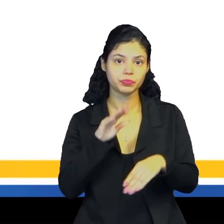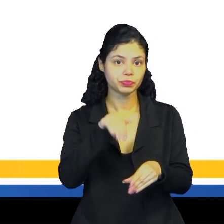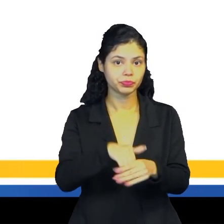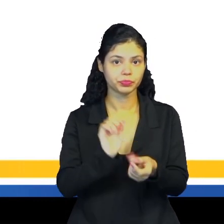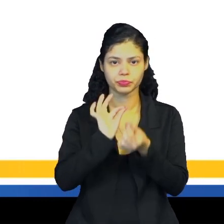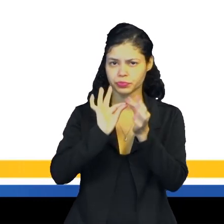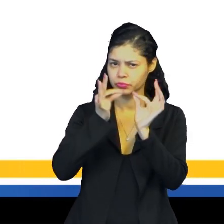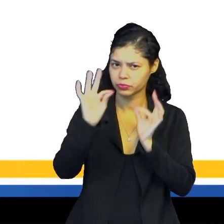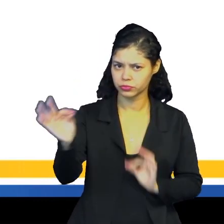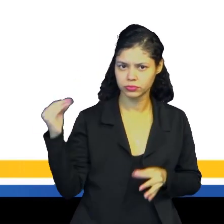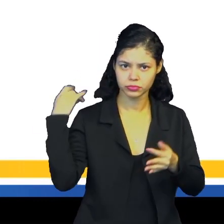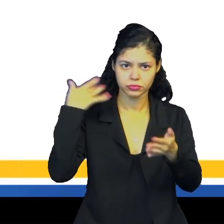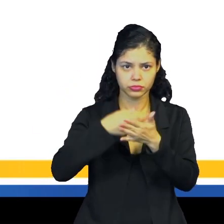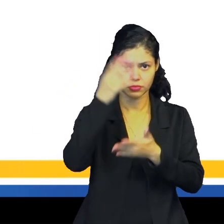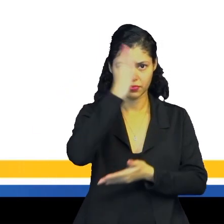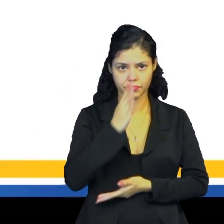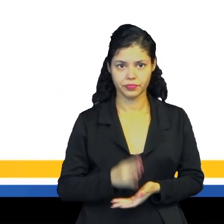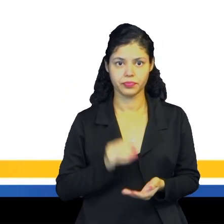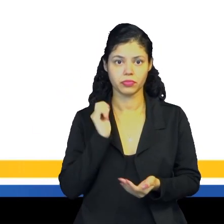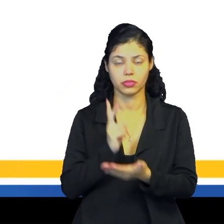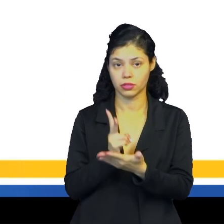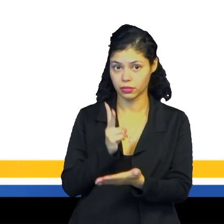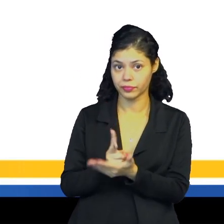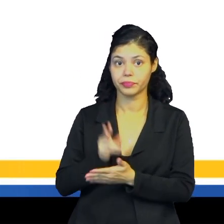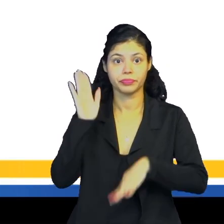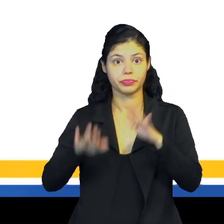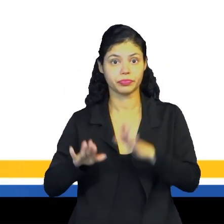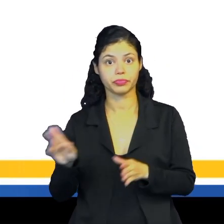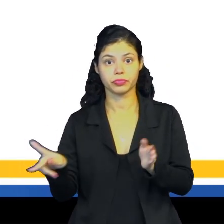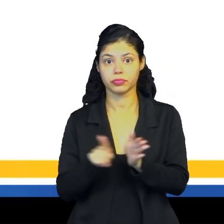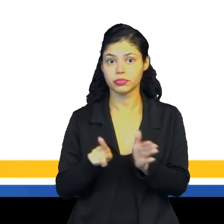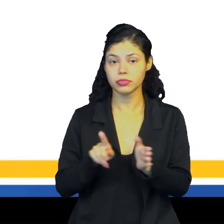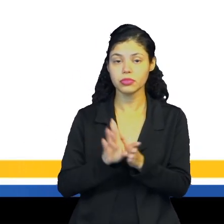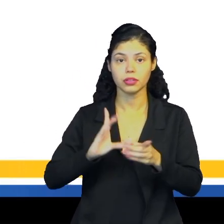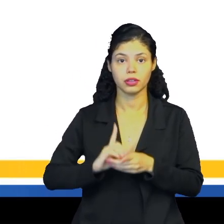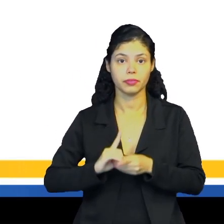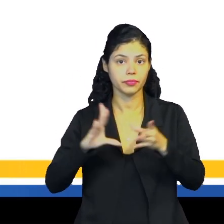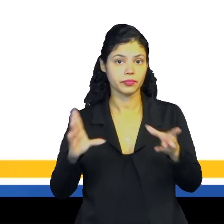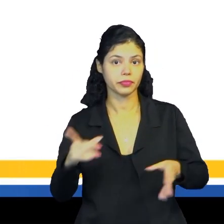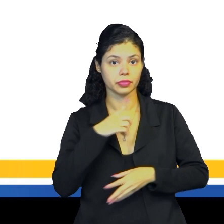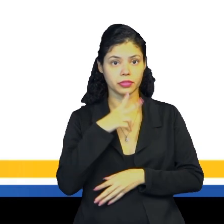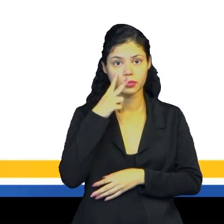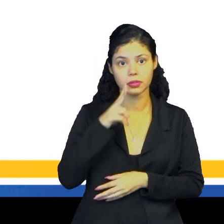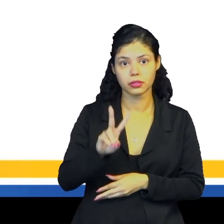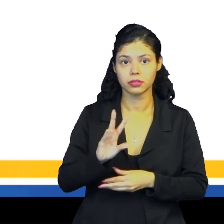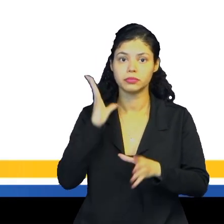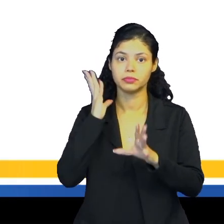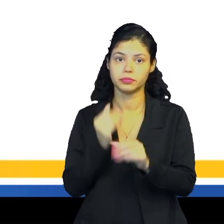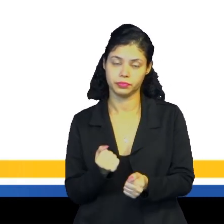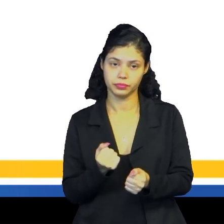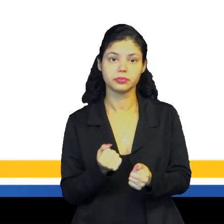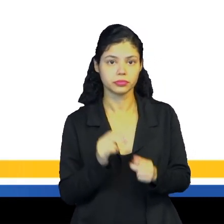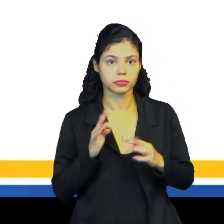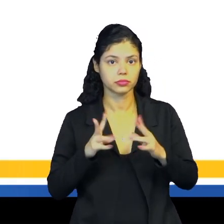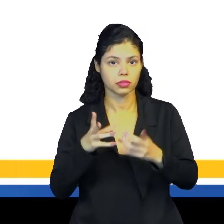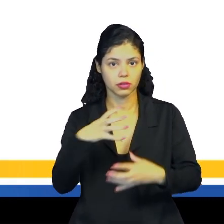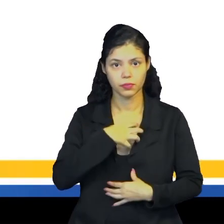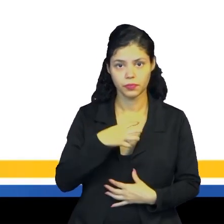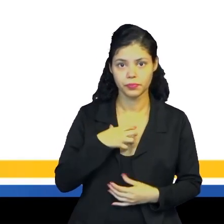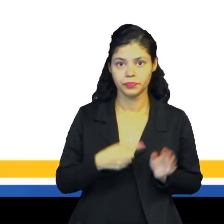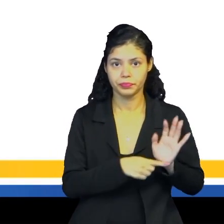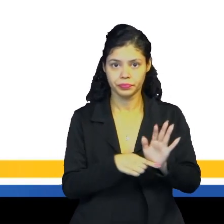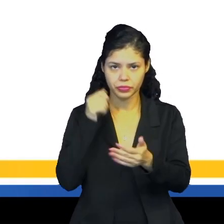possui uma longa trajetória no Brasil. Nem sempre ele foi sinônimo de democracia, tendo em vista que foi adotado, né, tanto em momentos